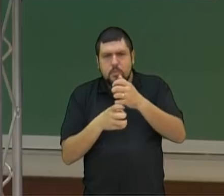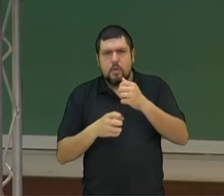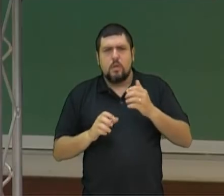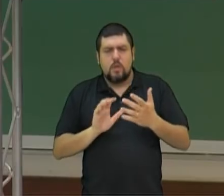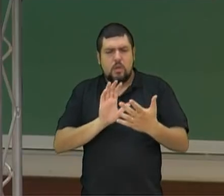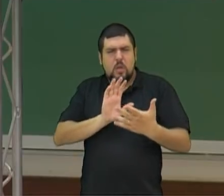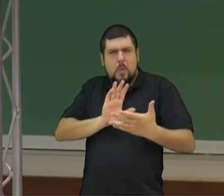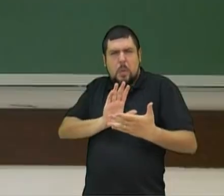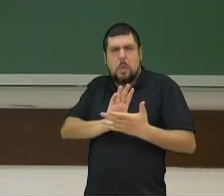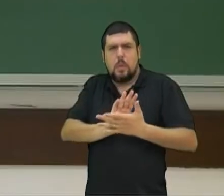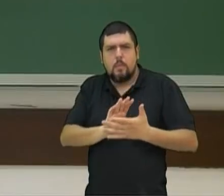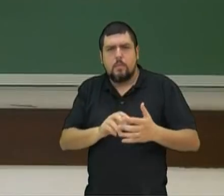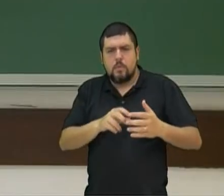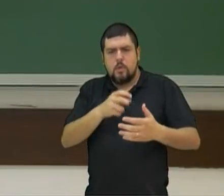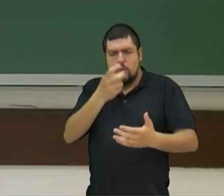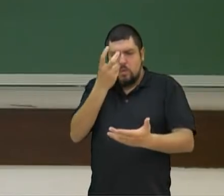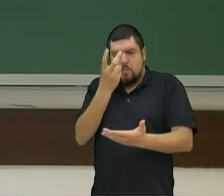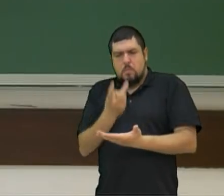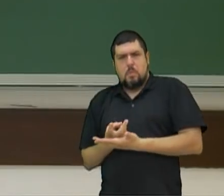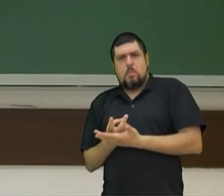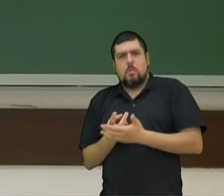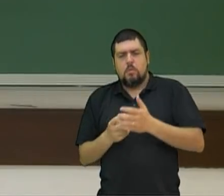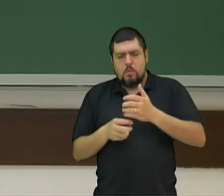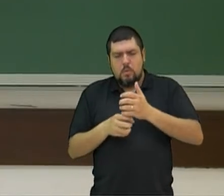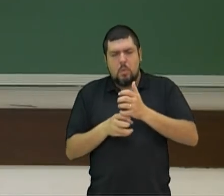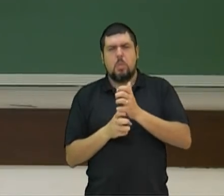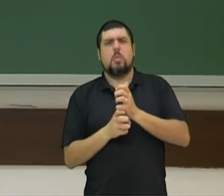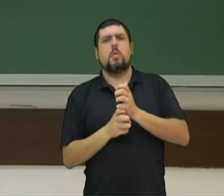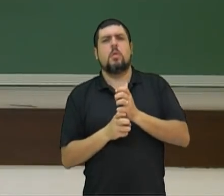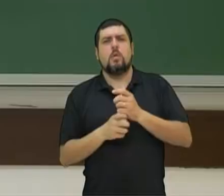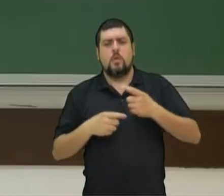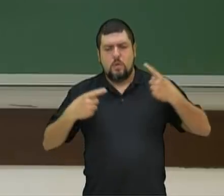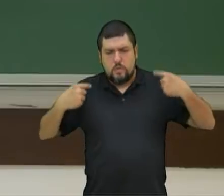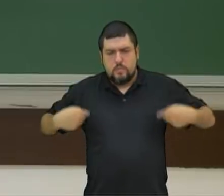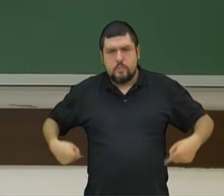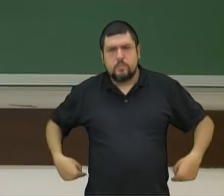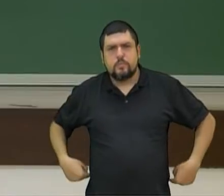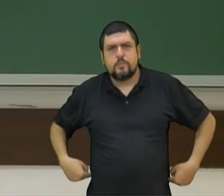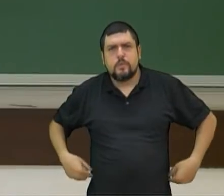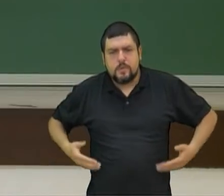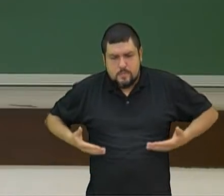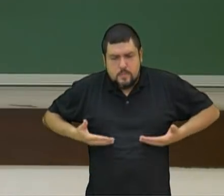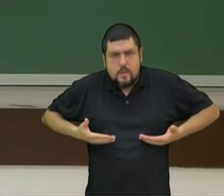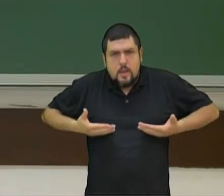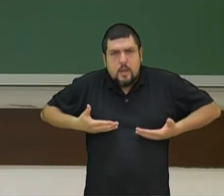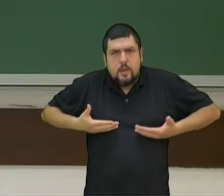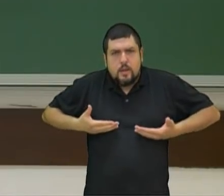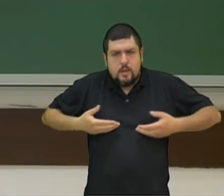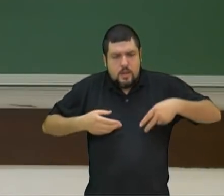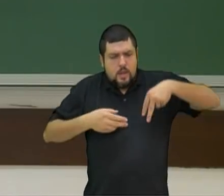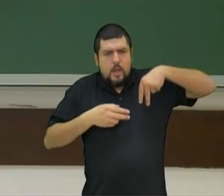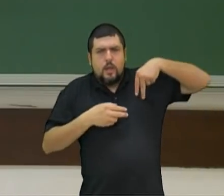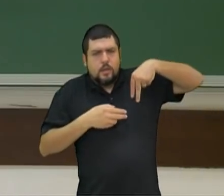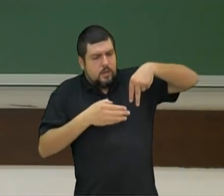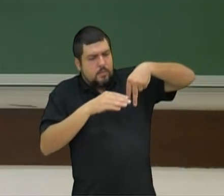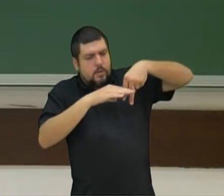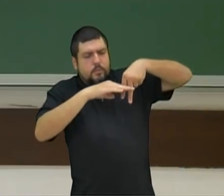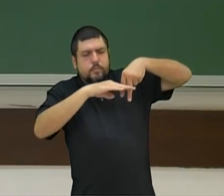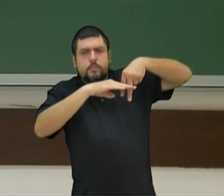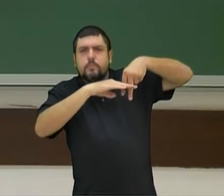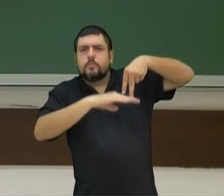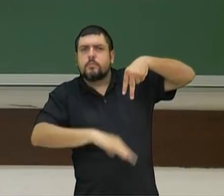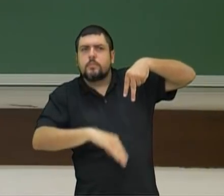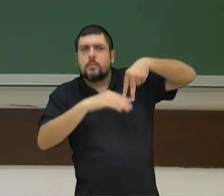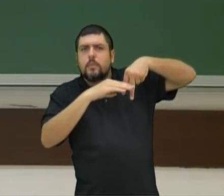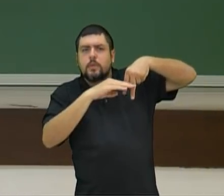que leva uma informação, por exemplo, até as pernas ou até os braços. E essa pessoa vai perder os